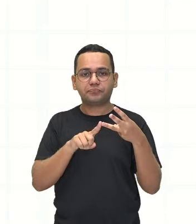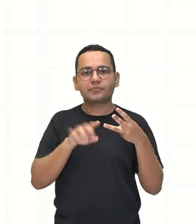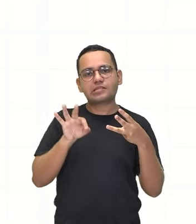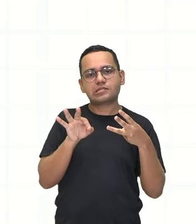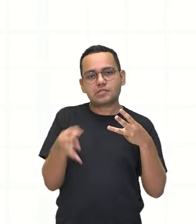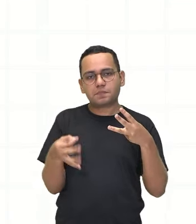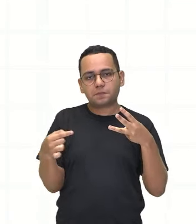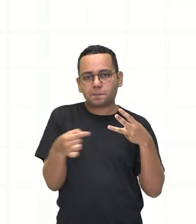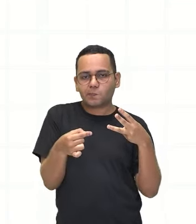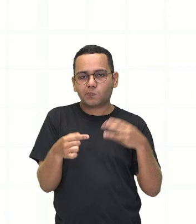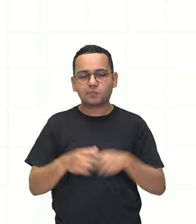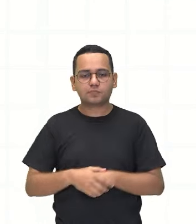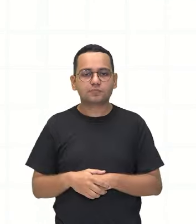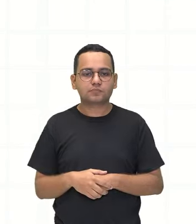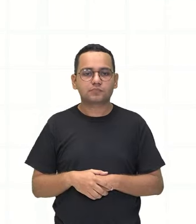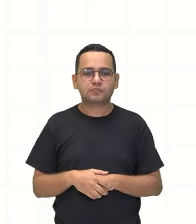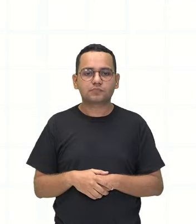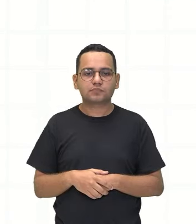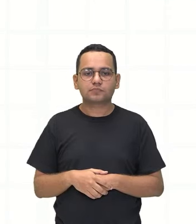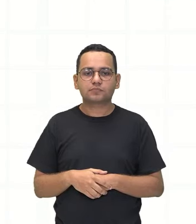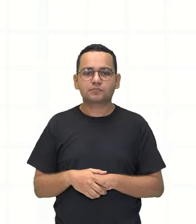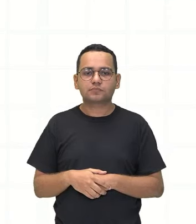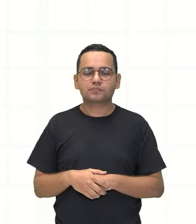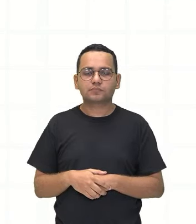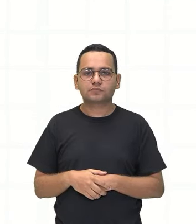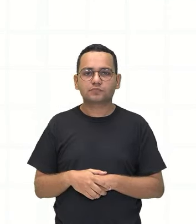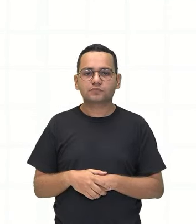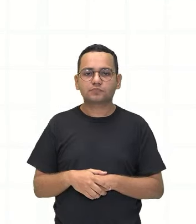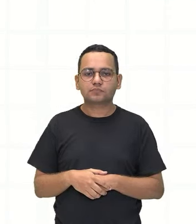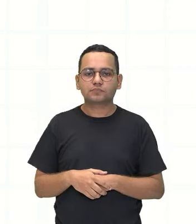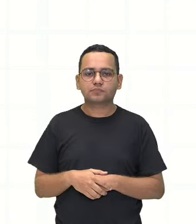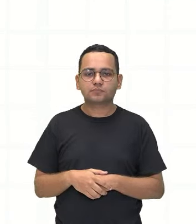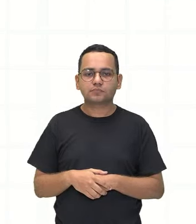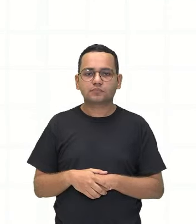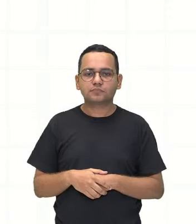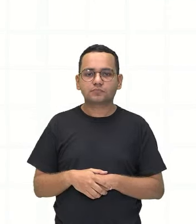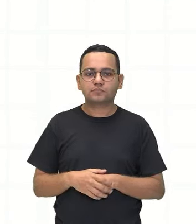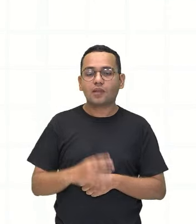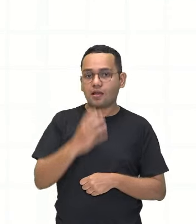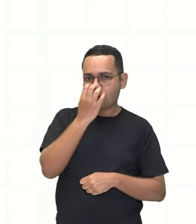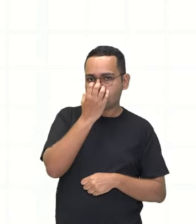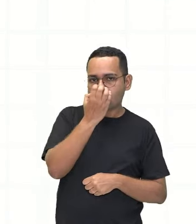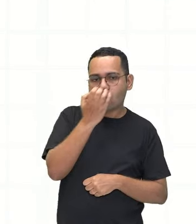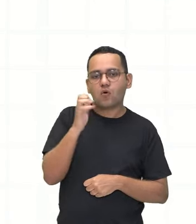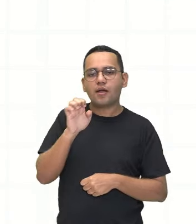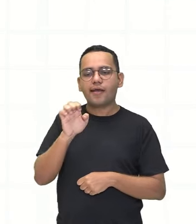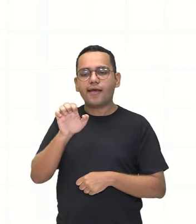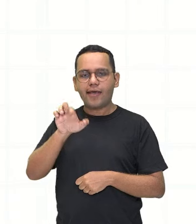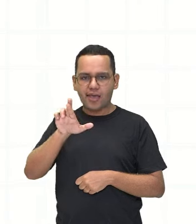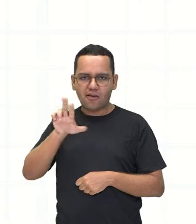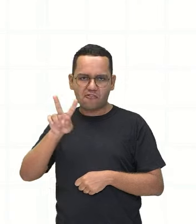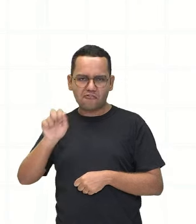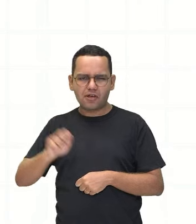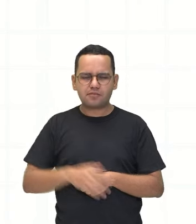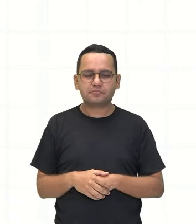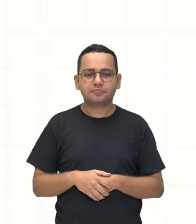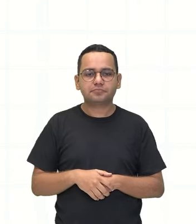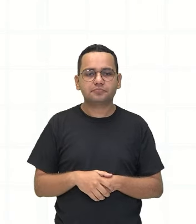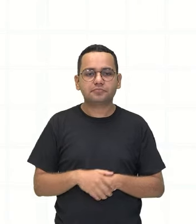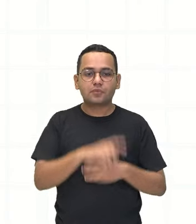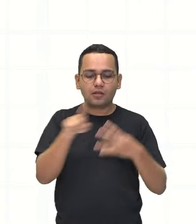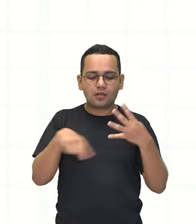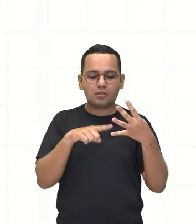Substantivo simples. Simples, como cachorro, erva, né? E nós temos também as palavras que